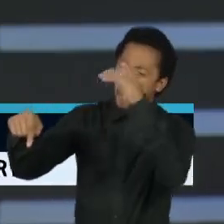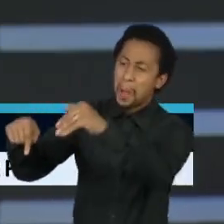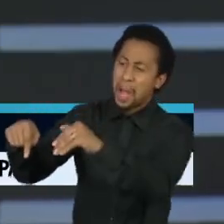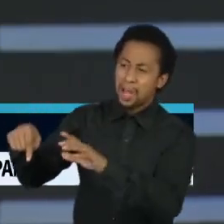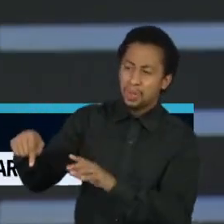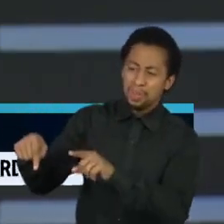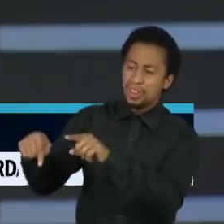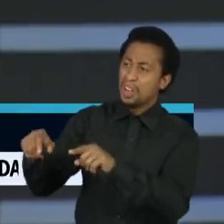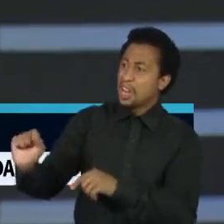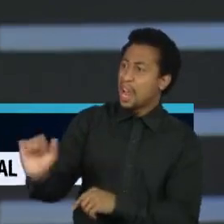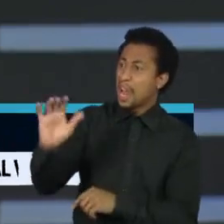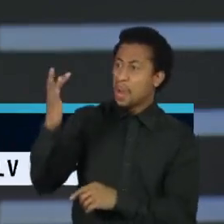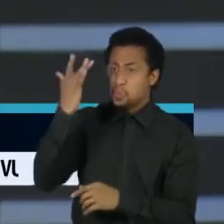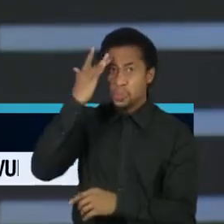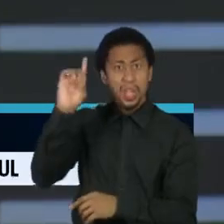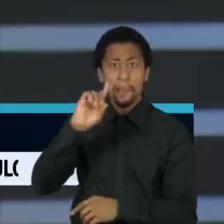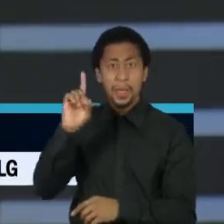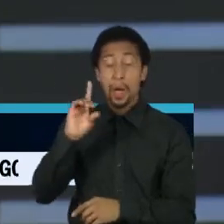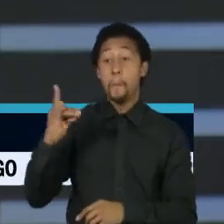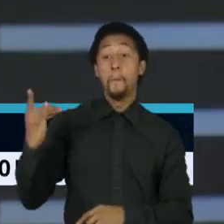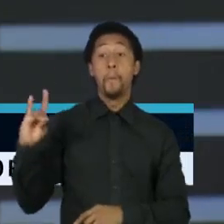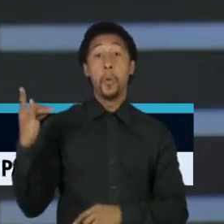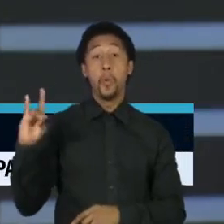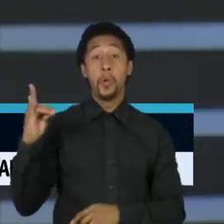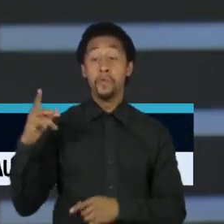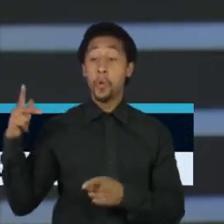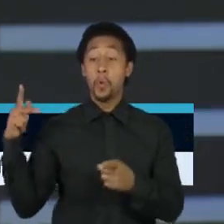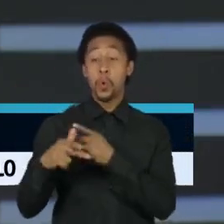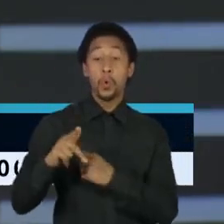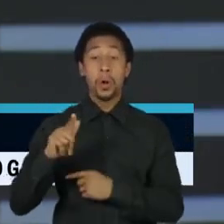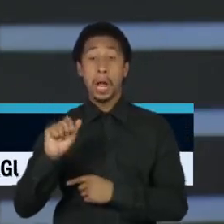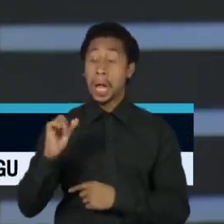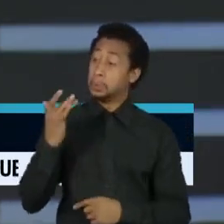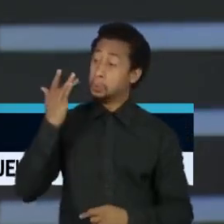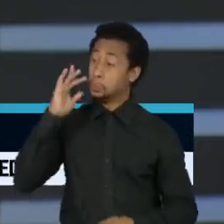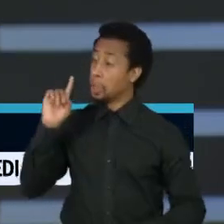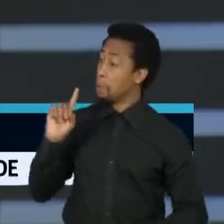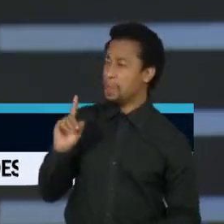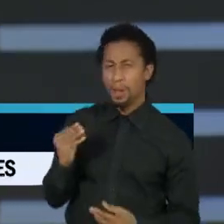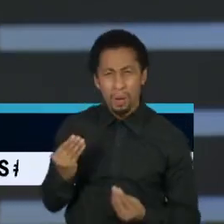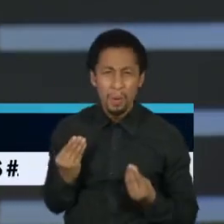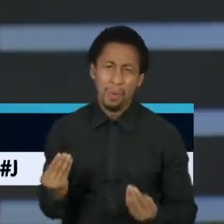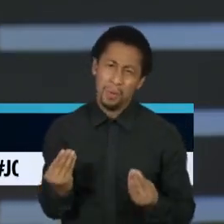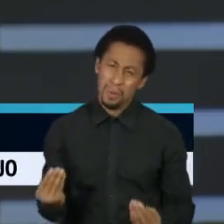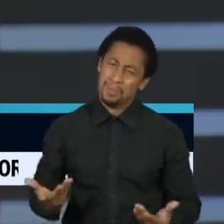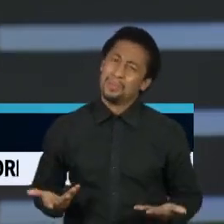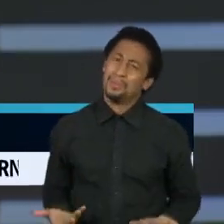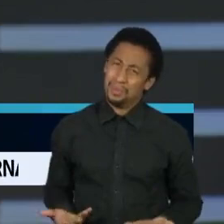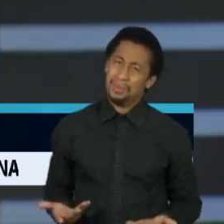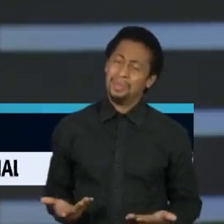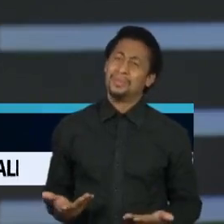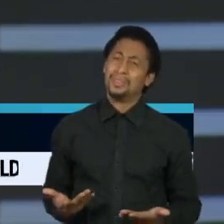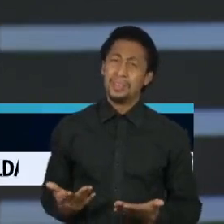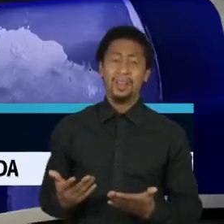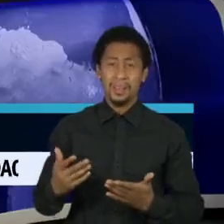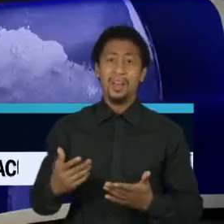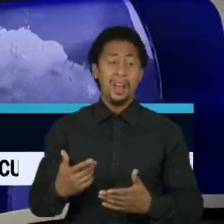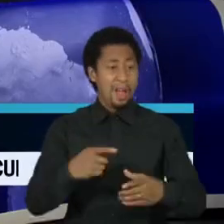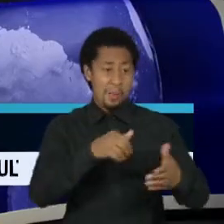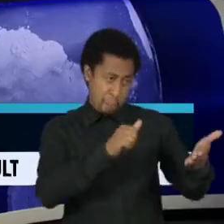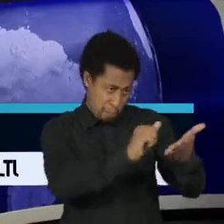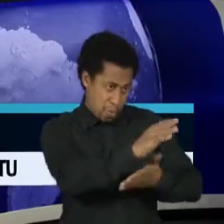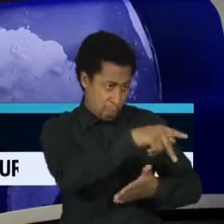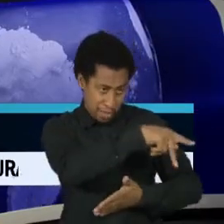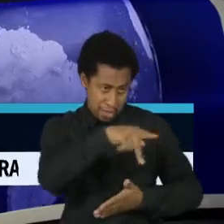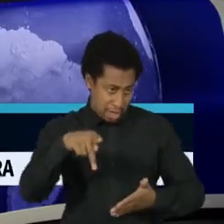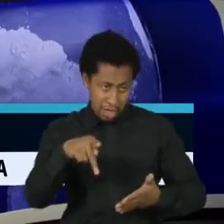como? Como? Enfim, infelizmente, demitiu o presidente da Petrobras e o preço do combustível não vai cair. E o risco